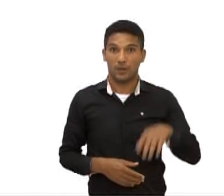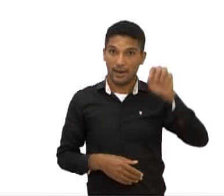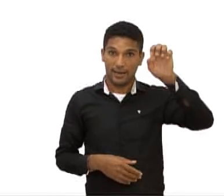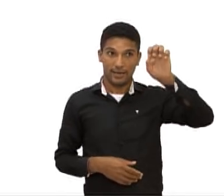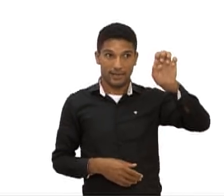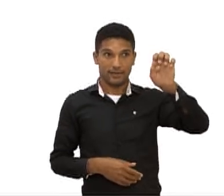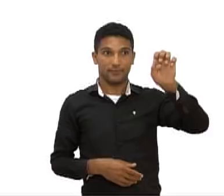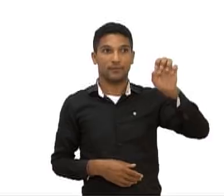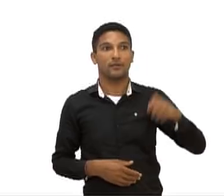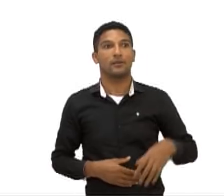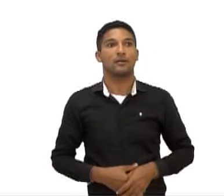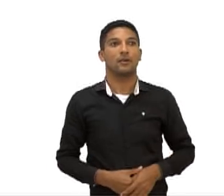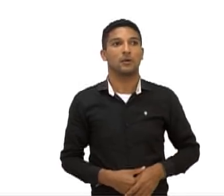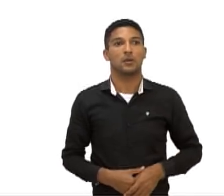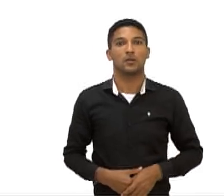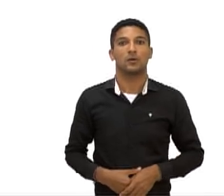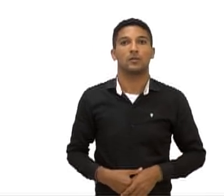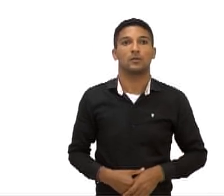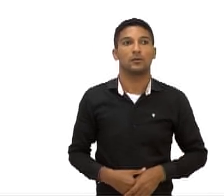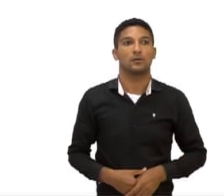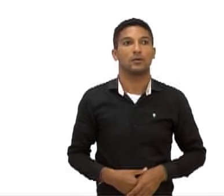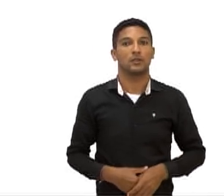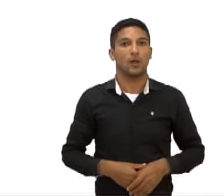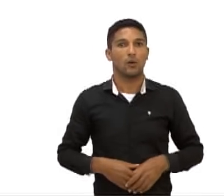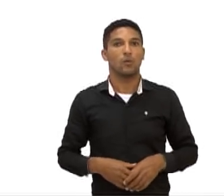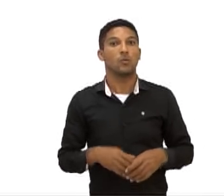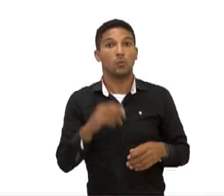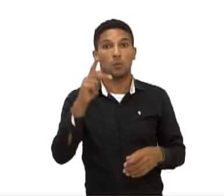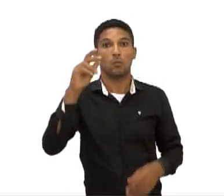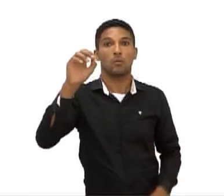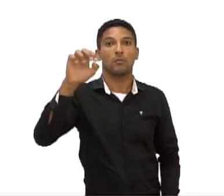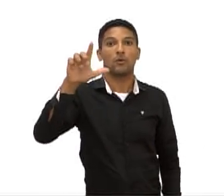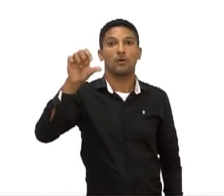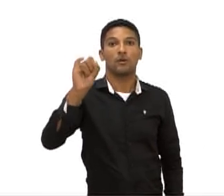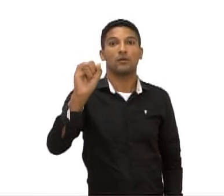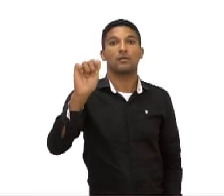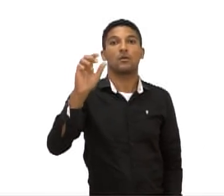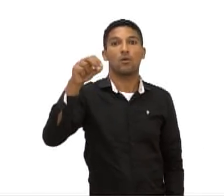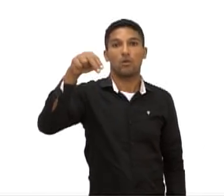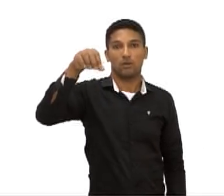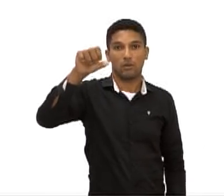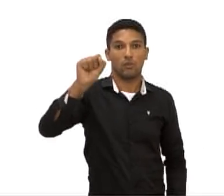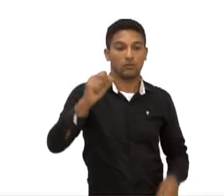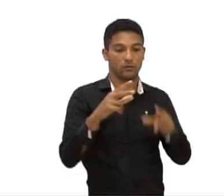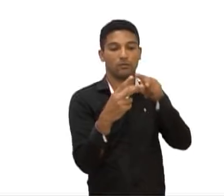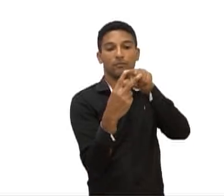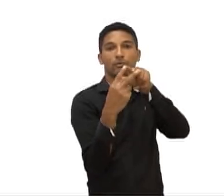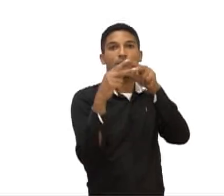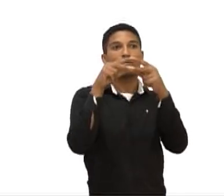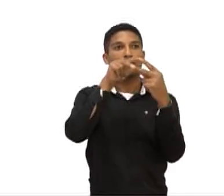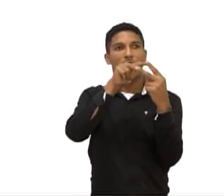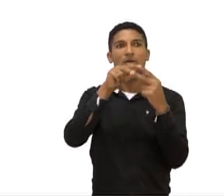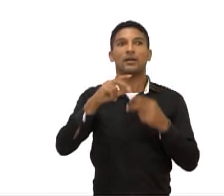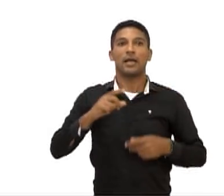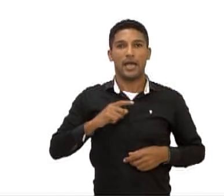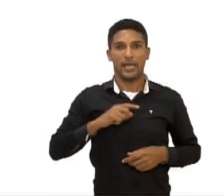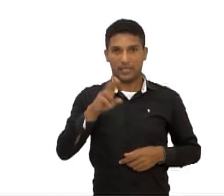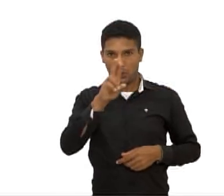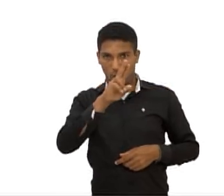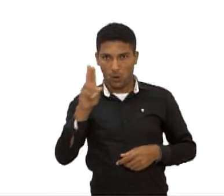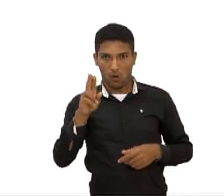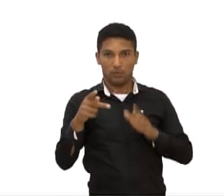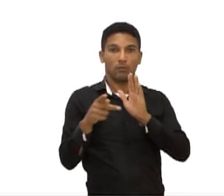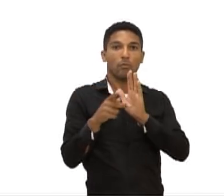nomeados de acordo com os seus lados e seus ângulos? Será? Os polígonos não regulares possuem segmentos